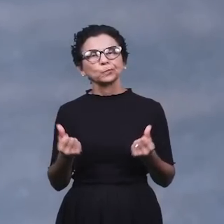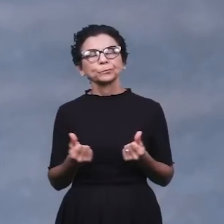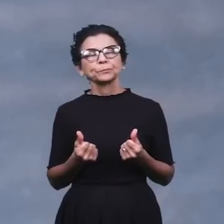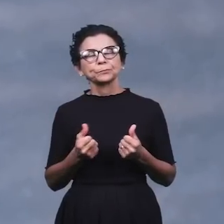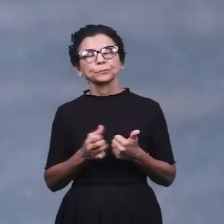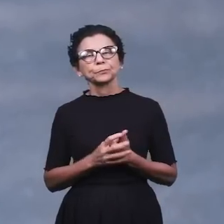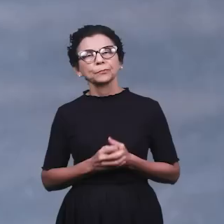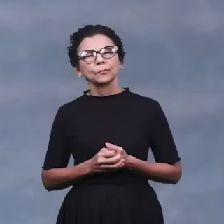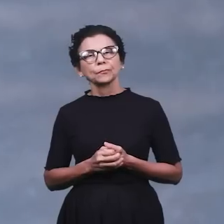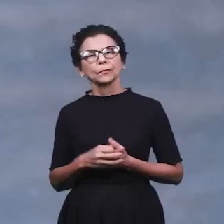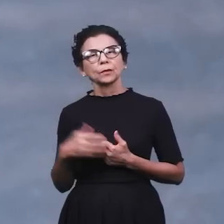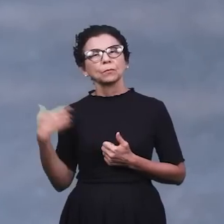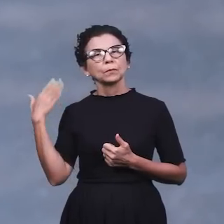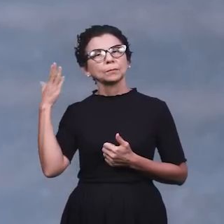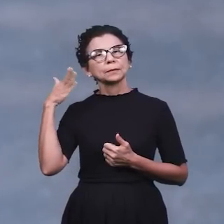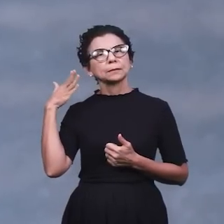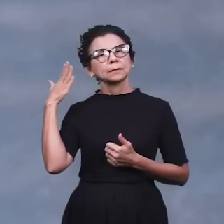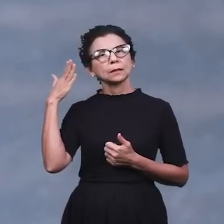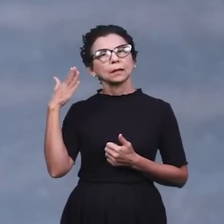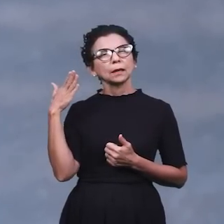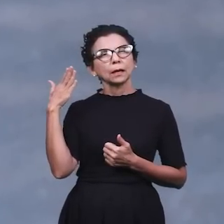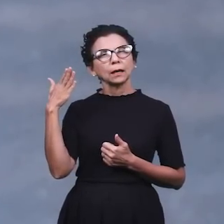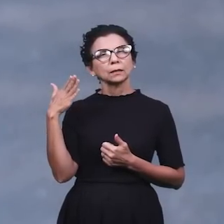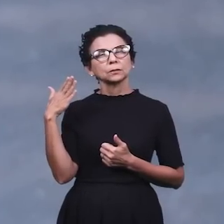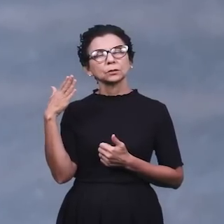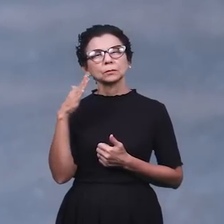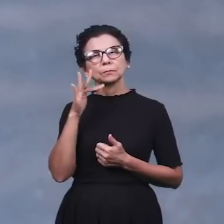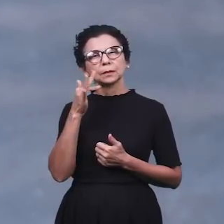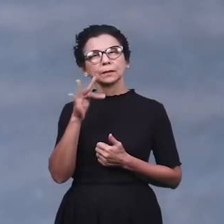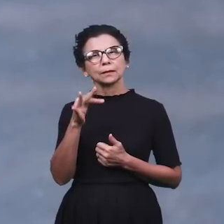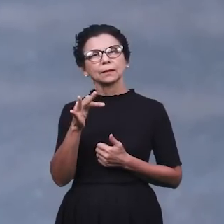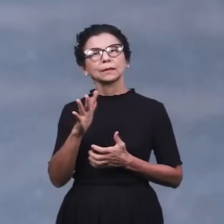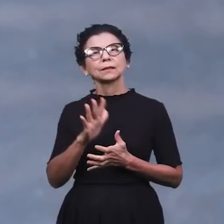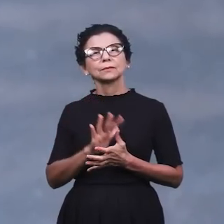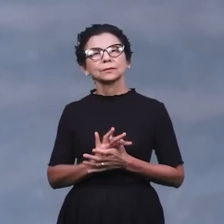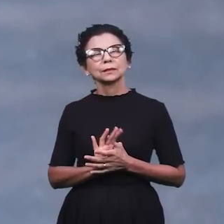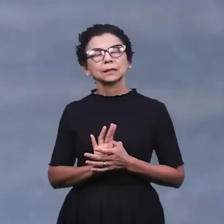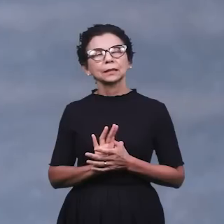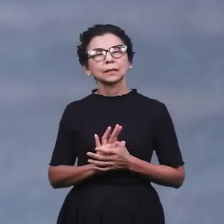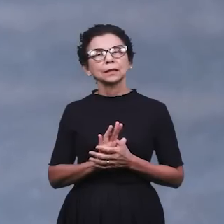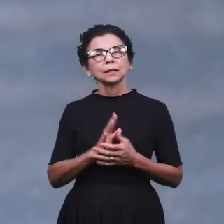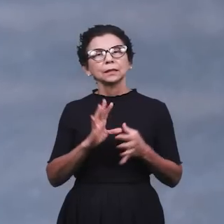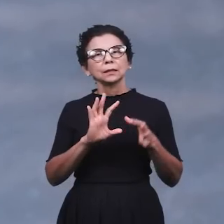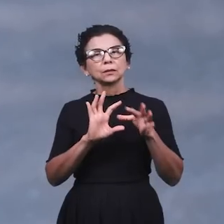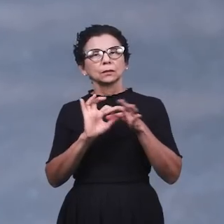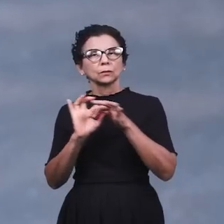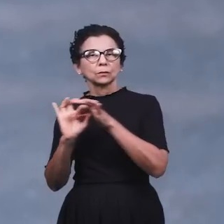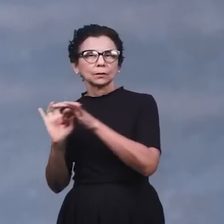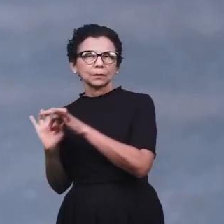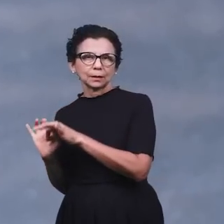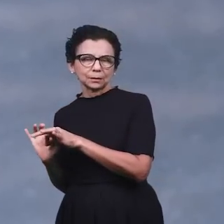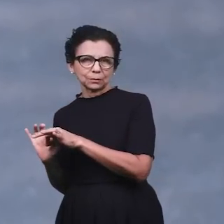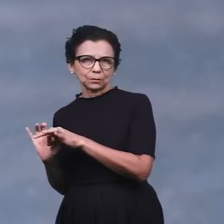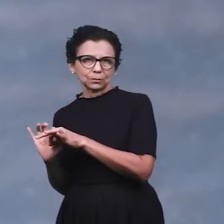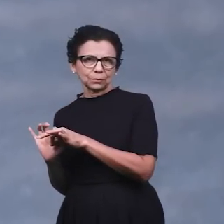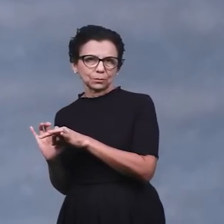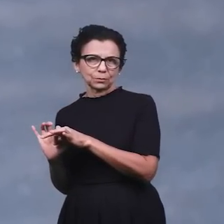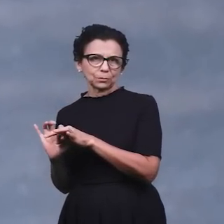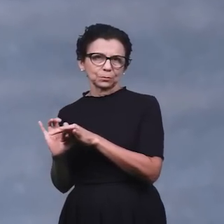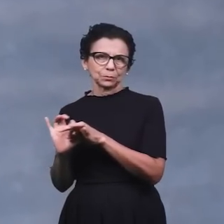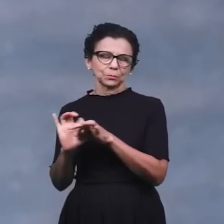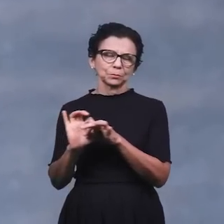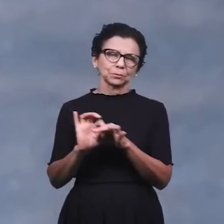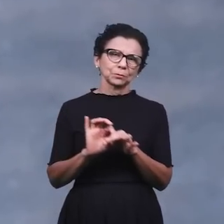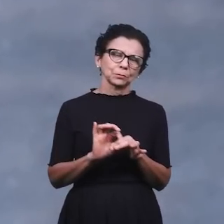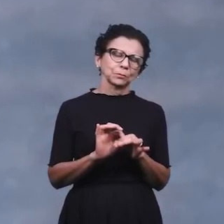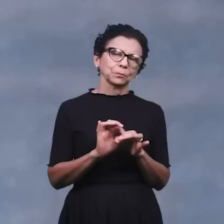uma consideração numa mensagem bíblica curta, aplicando aquilo que está sendo trazido às nossas vidas. Na semana passada